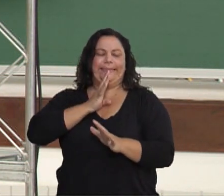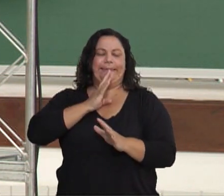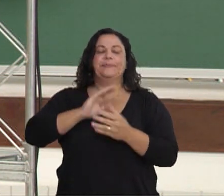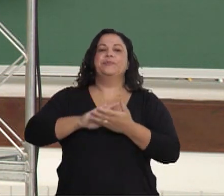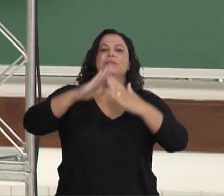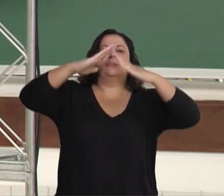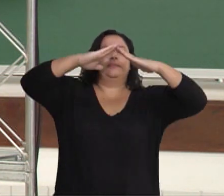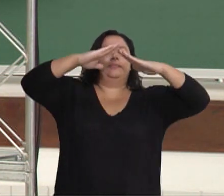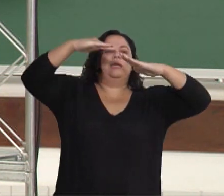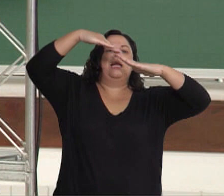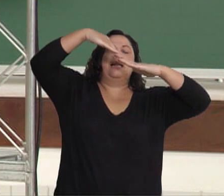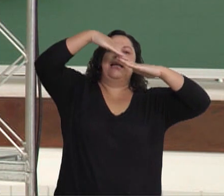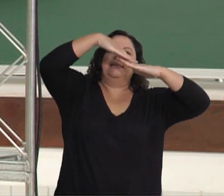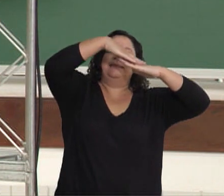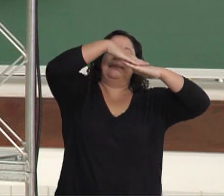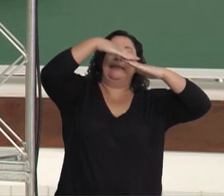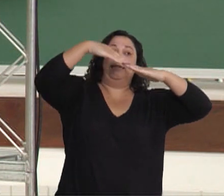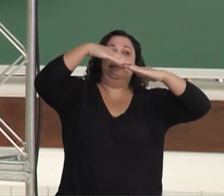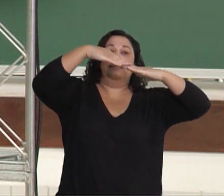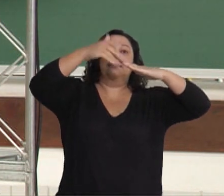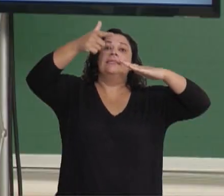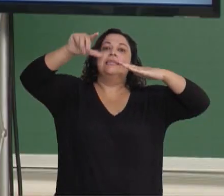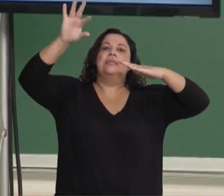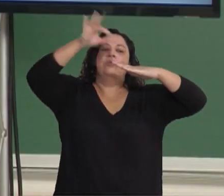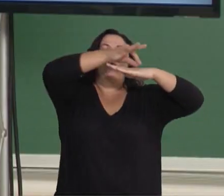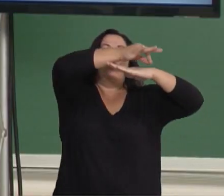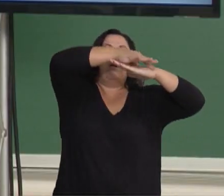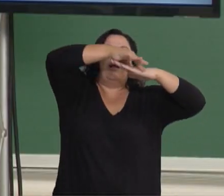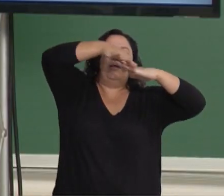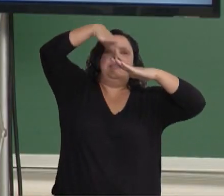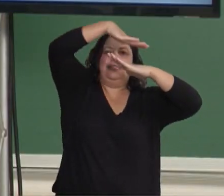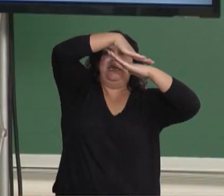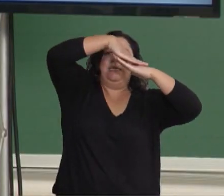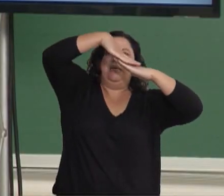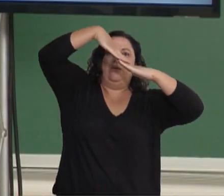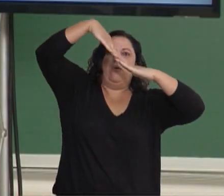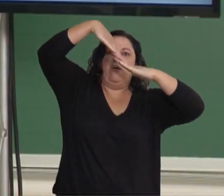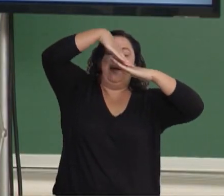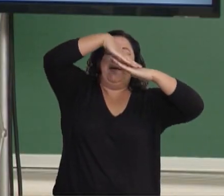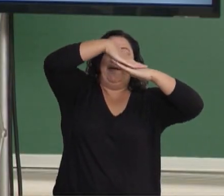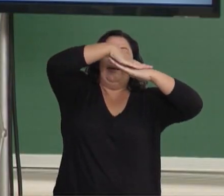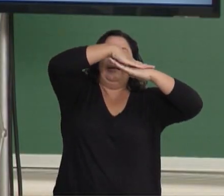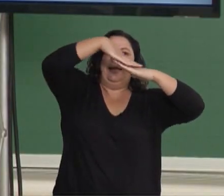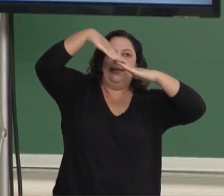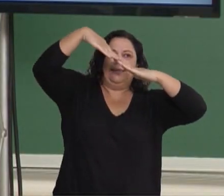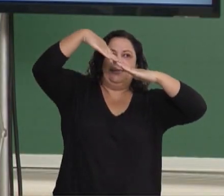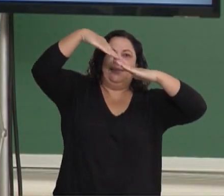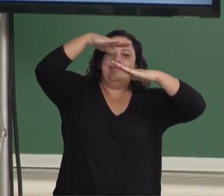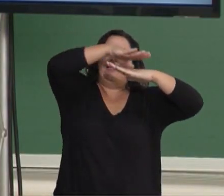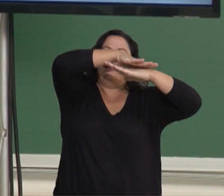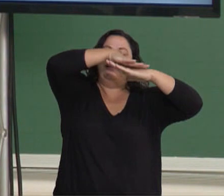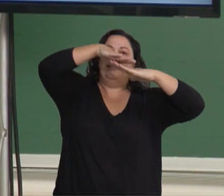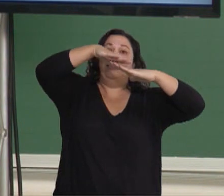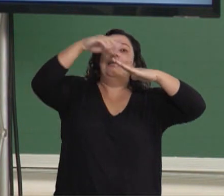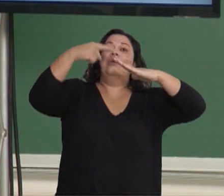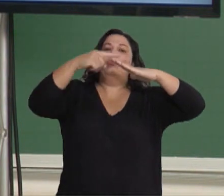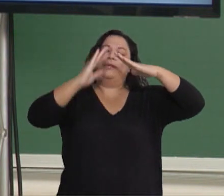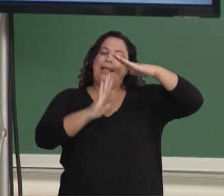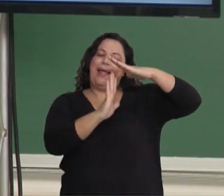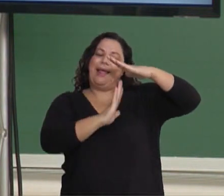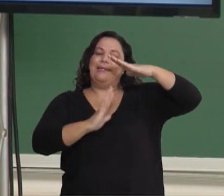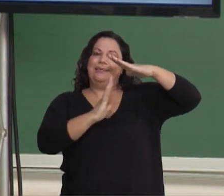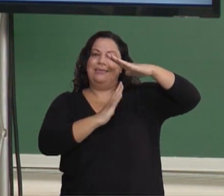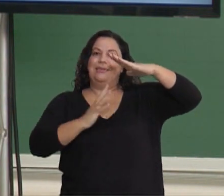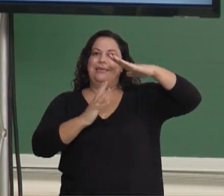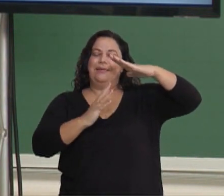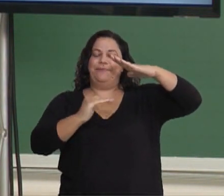uma manta térmica. Essa manta térmica é para tentar manter a temperatura que você vai ter no ambiente da casa. O mesmo conceito do